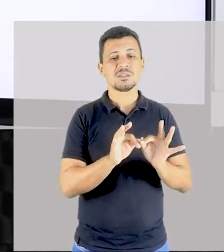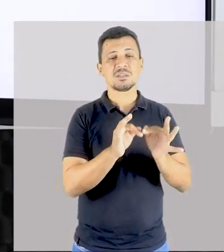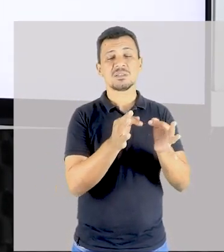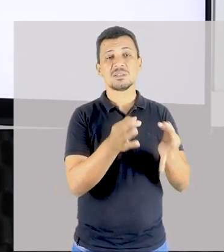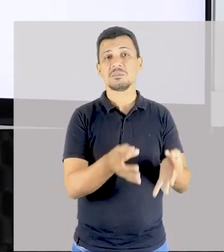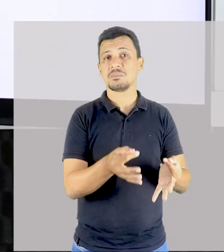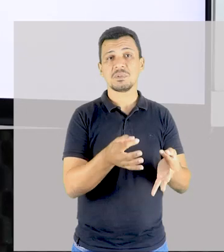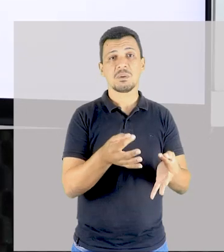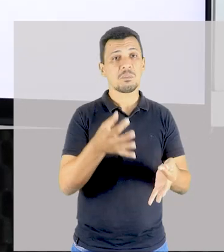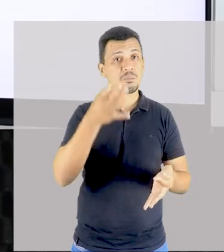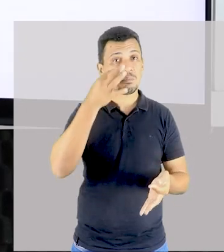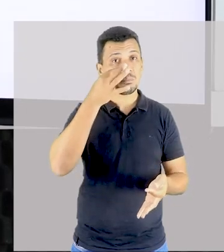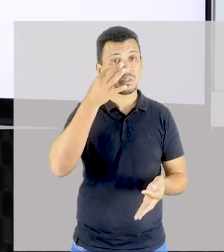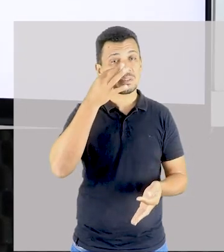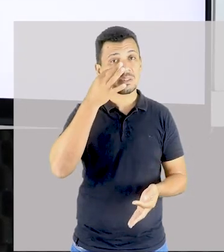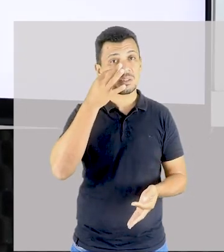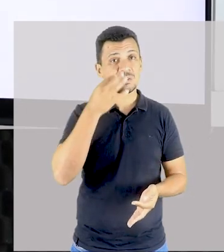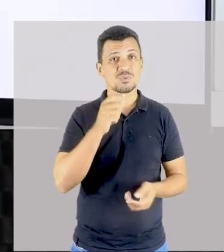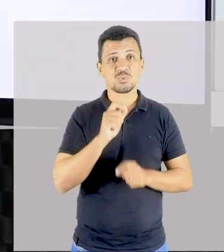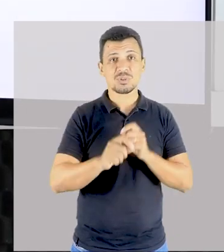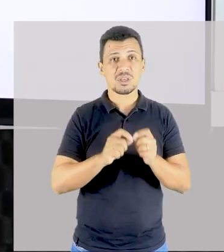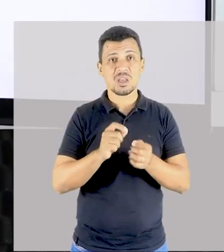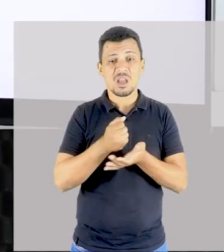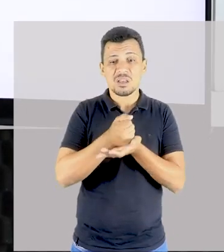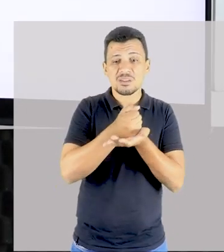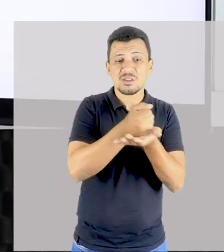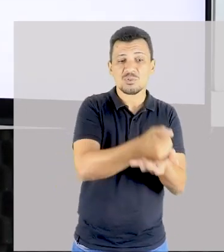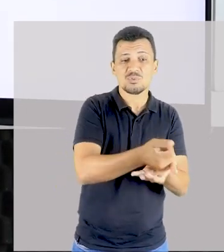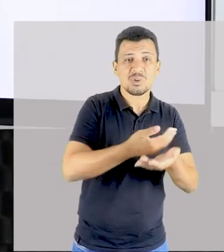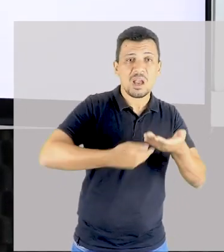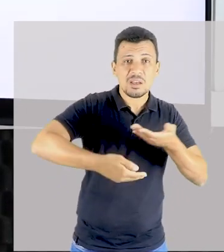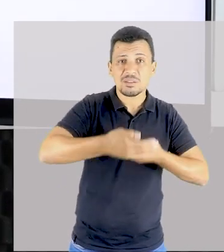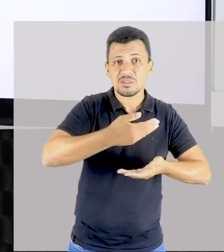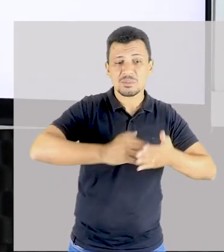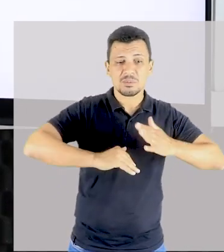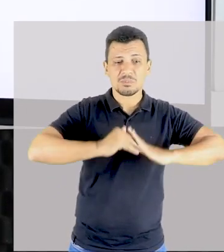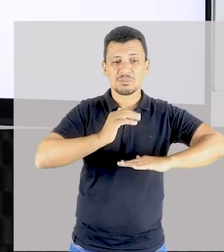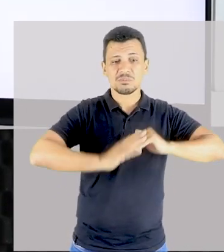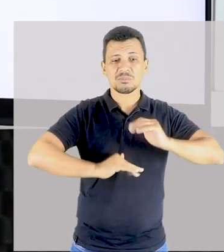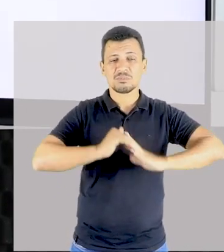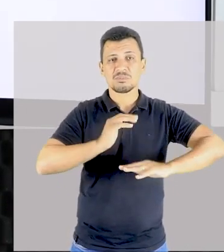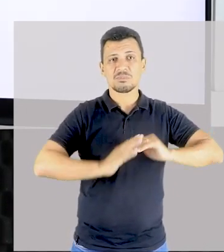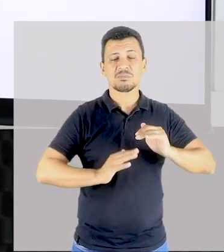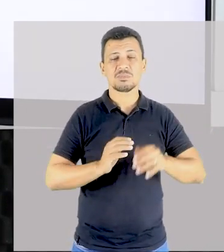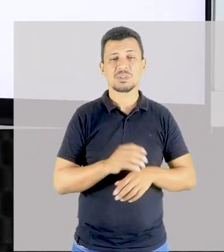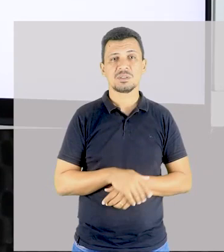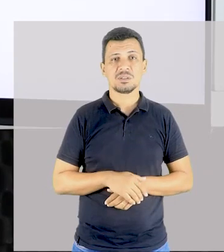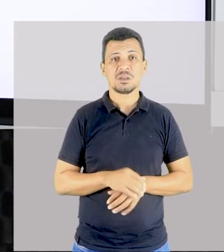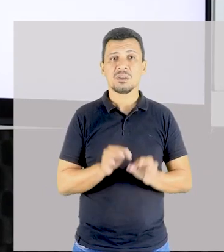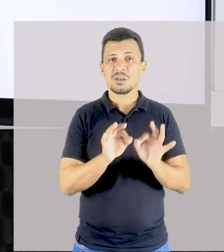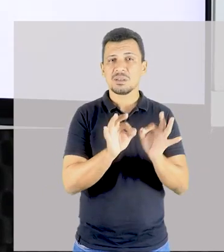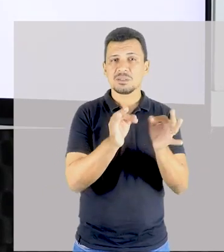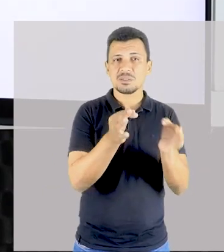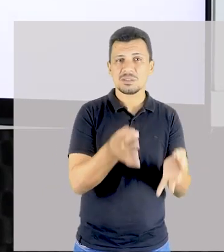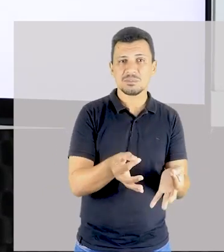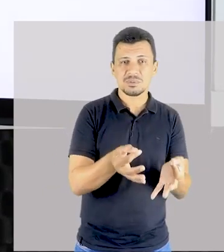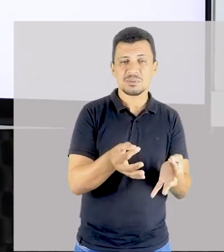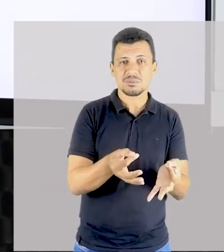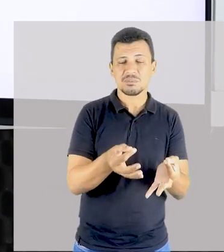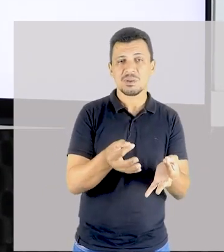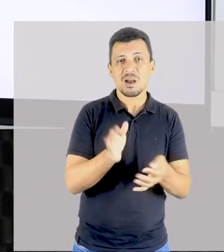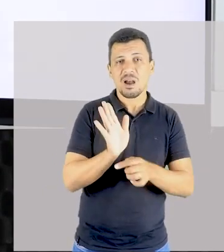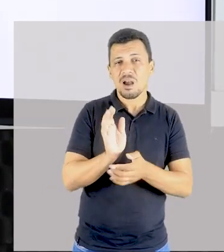simples presença do benefício intermediando ação profissional a simples presença do benefício